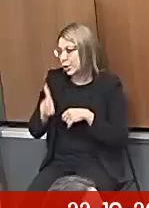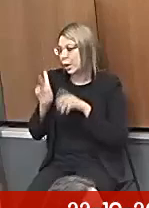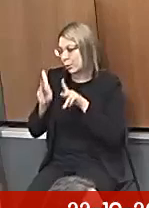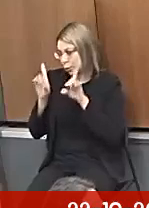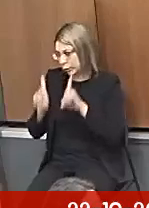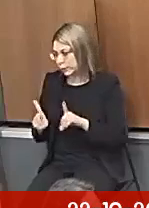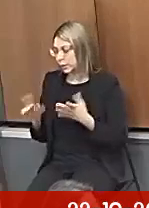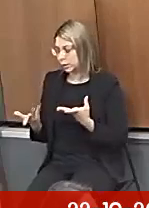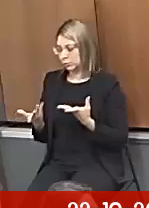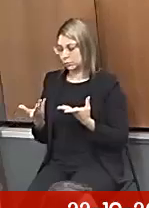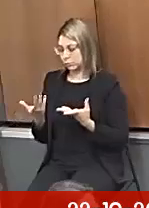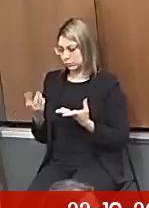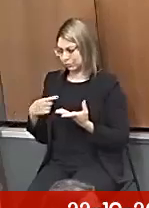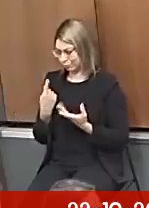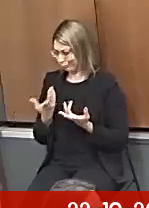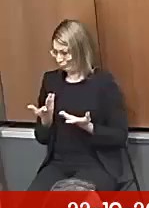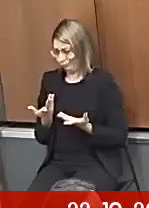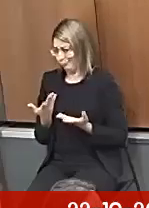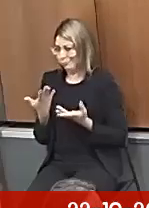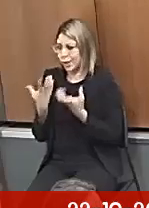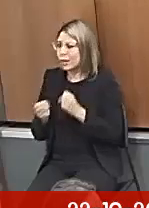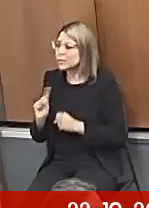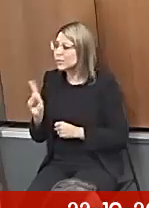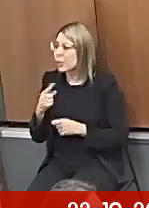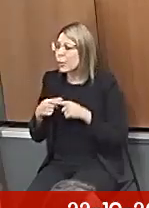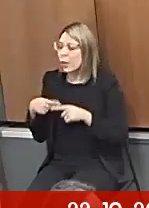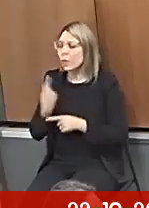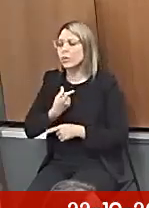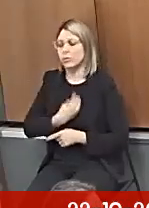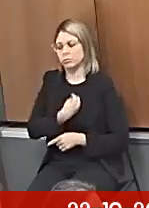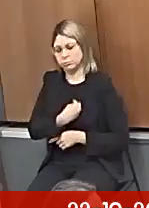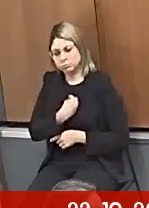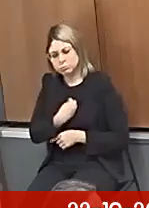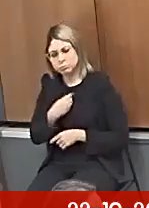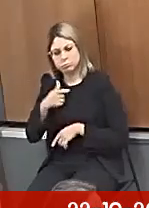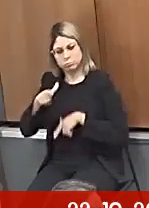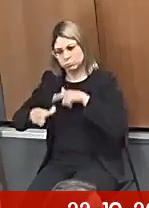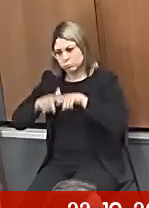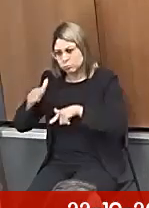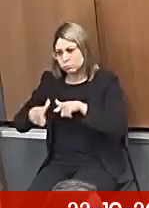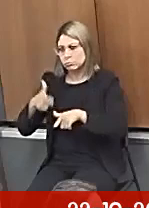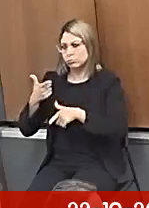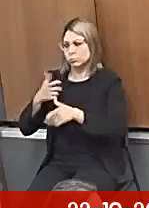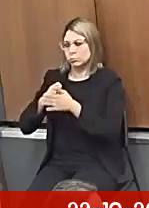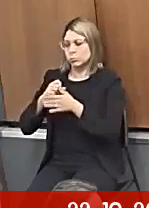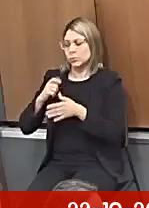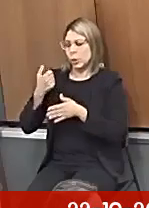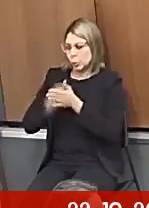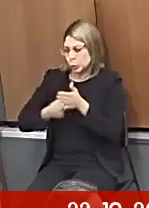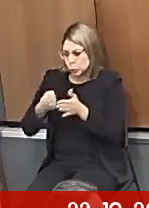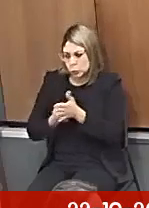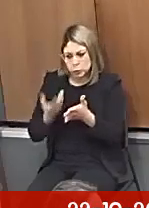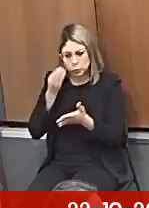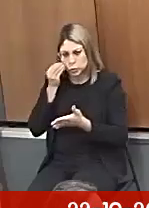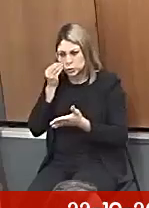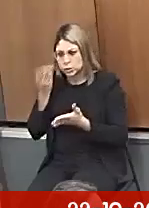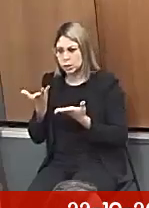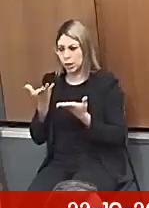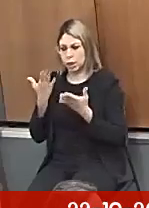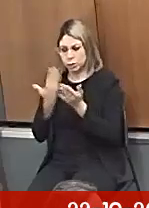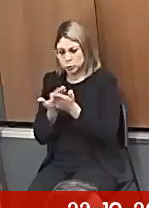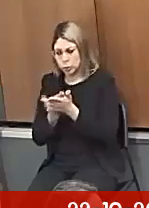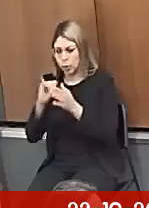nós, porque neste caminhar que a gente cada vez luta por uma inclusão, por uma escola